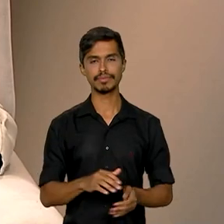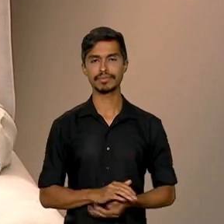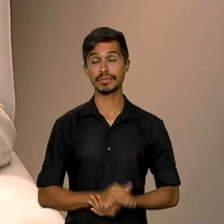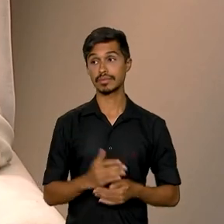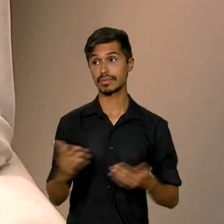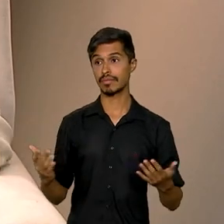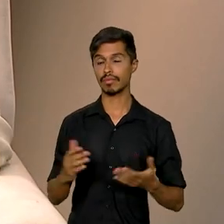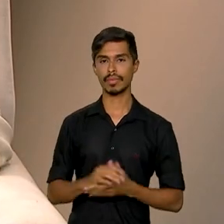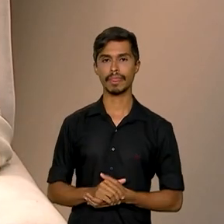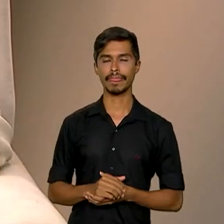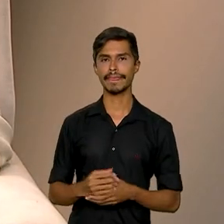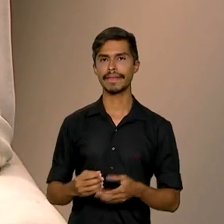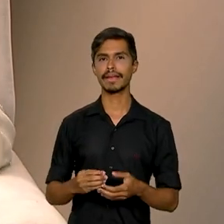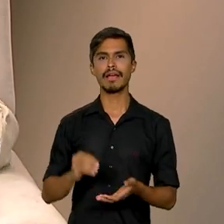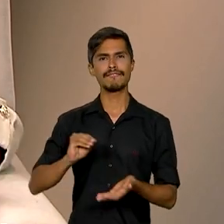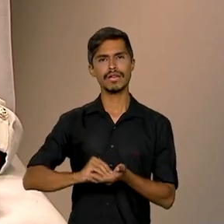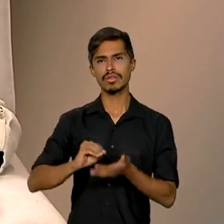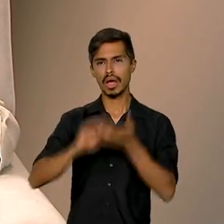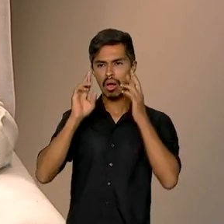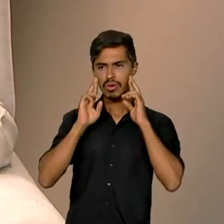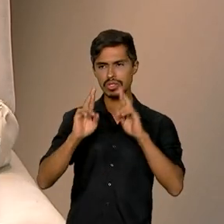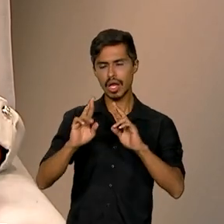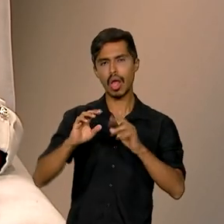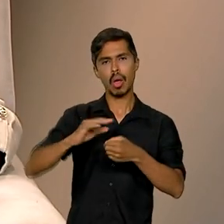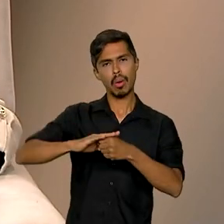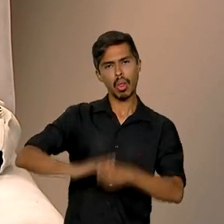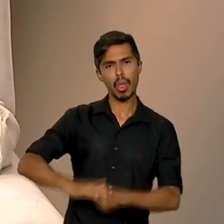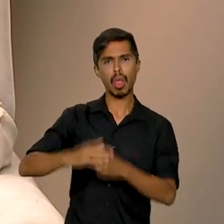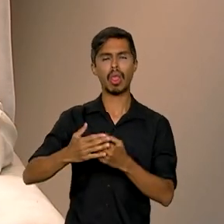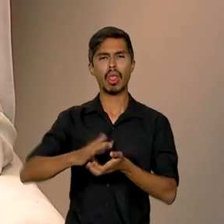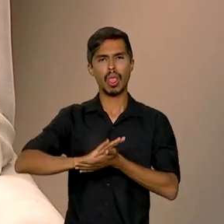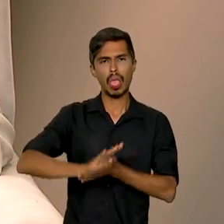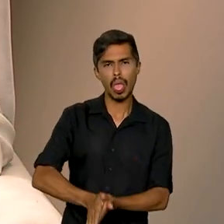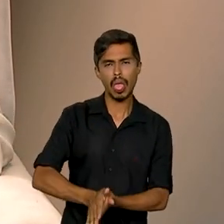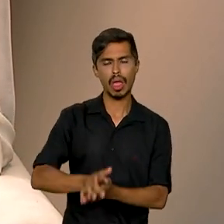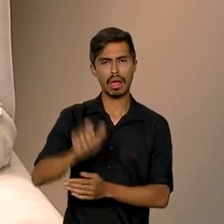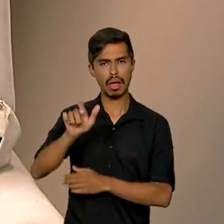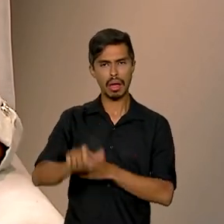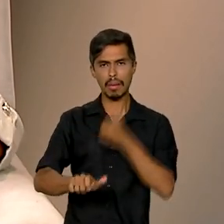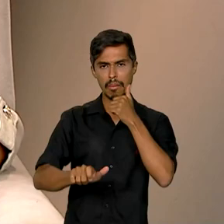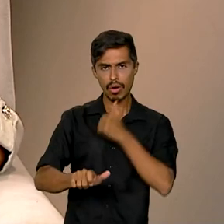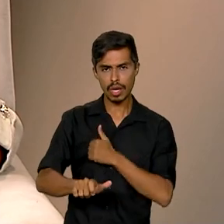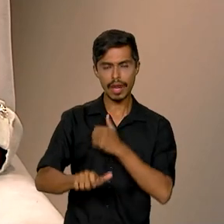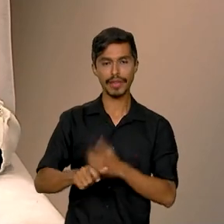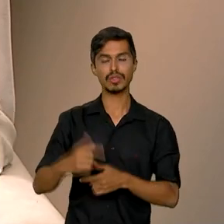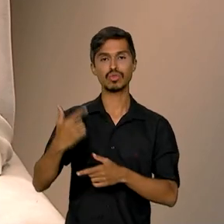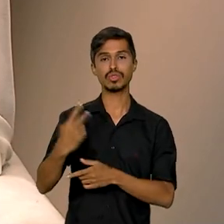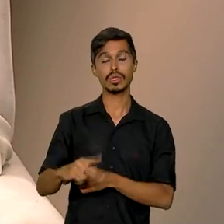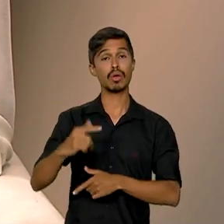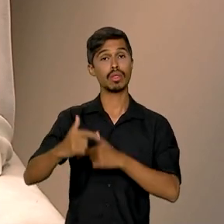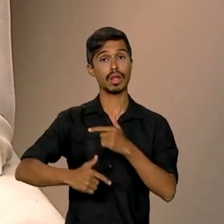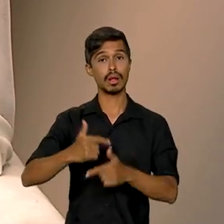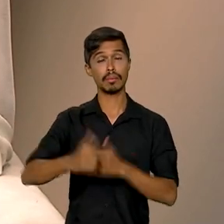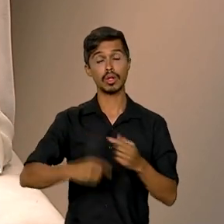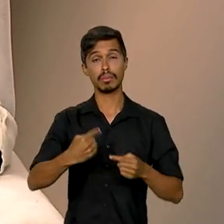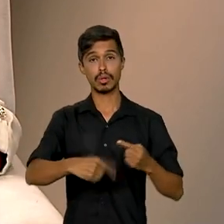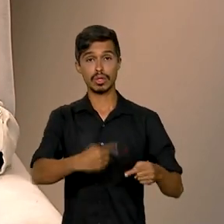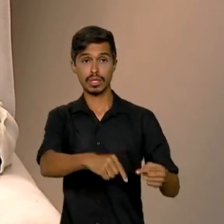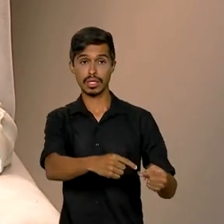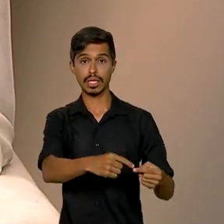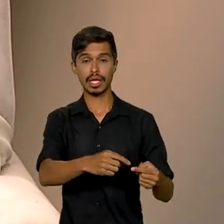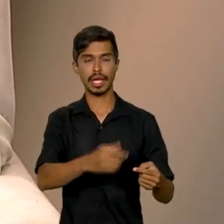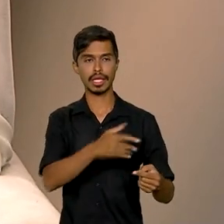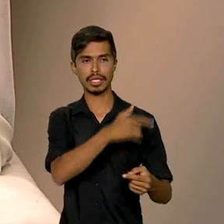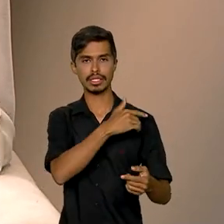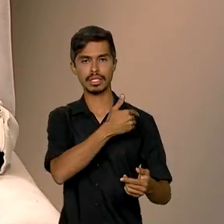Bom, desrespeitar, humilhar, coibir as mulheres do seu exercício político em